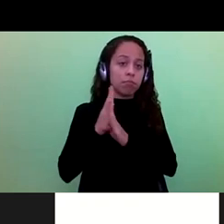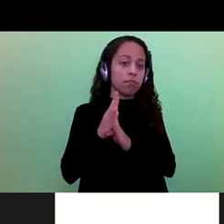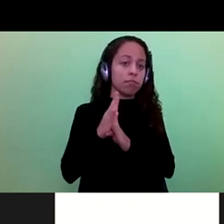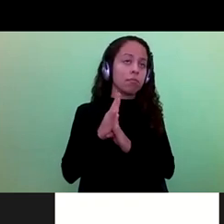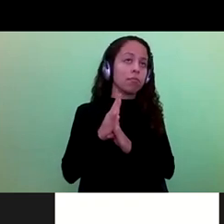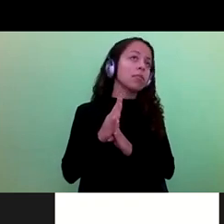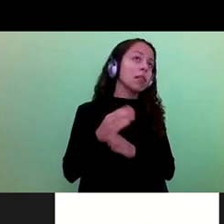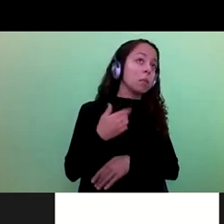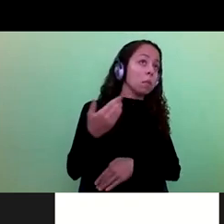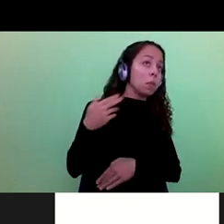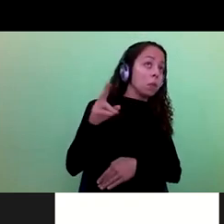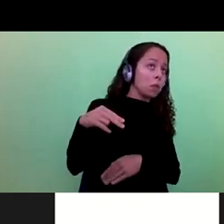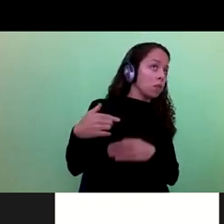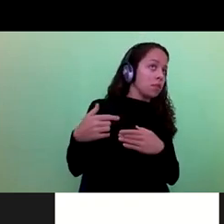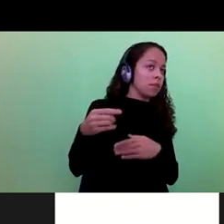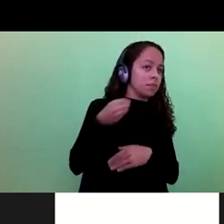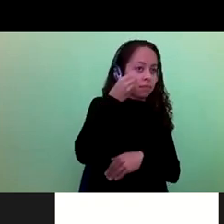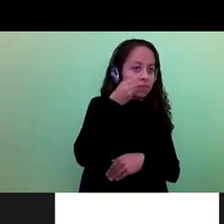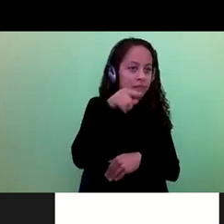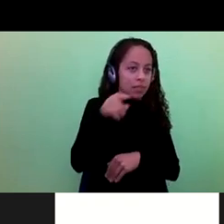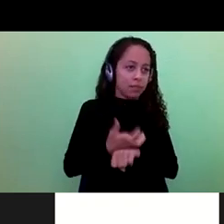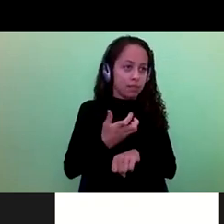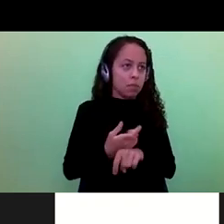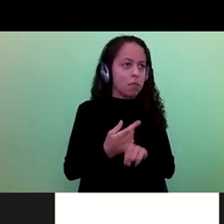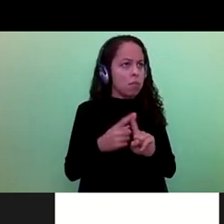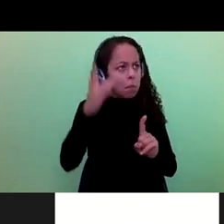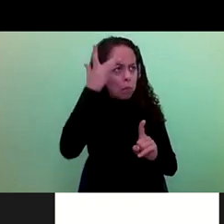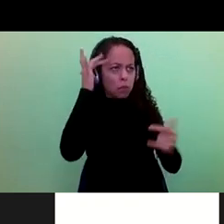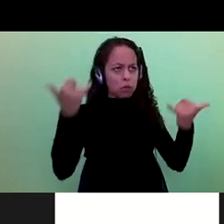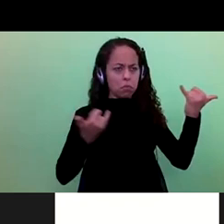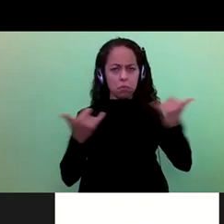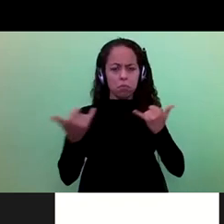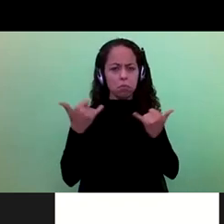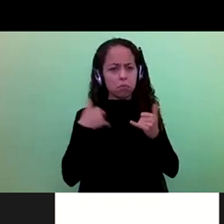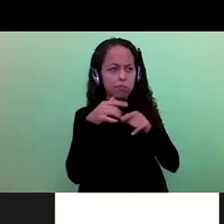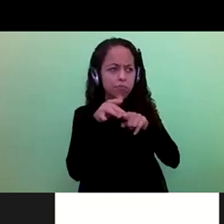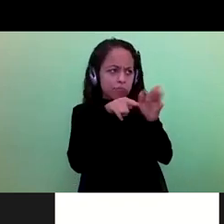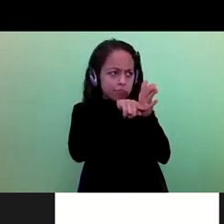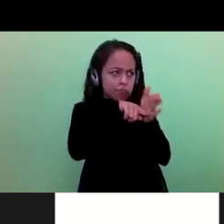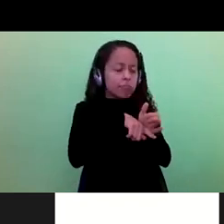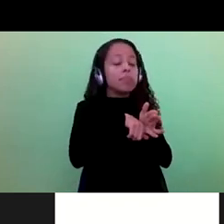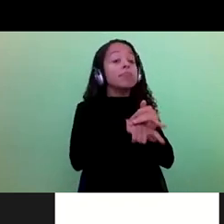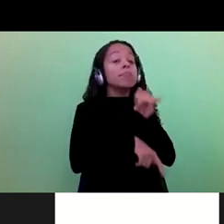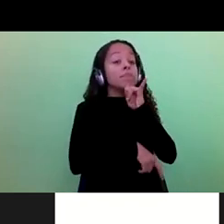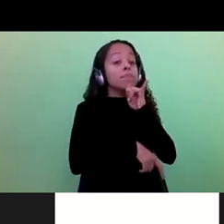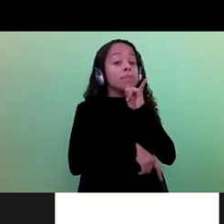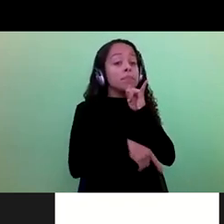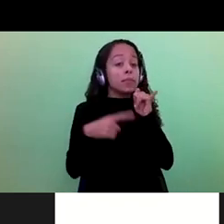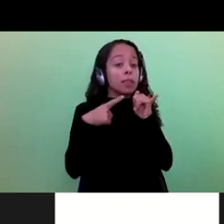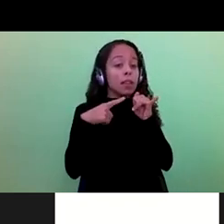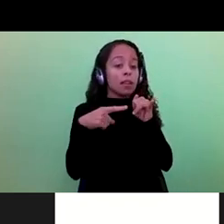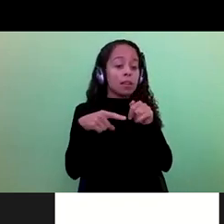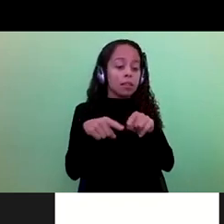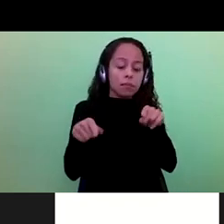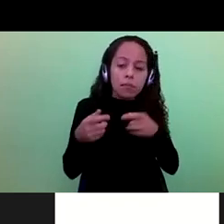eu nunca trabalhei com essa disciplina, mas pelo que eu ouço os colegas falarem, trabalhar, por exemplo, o laboratório de